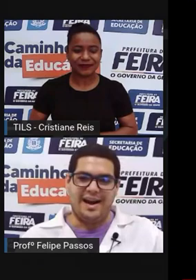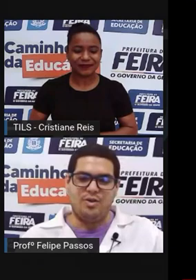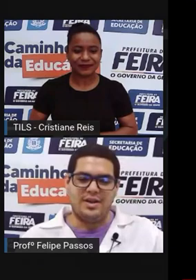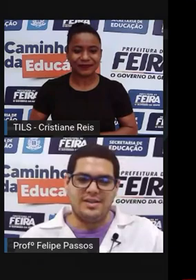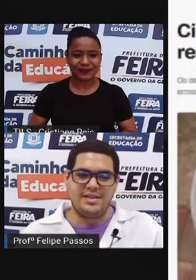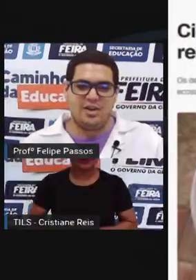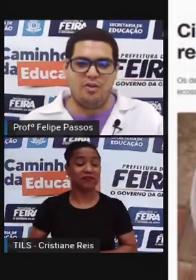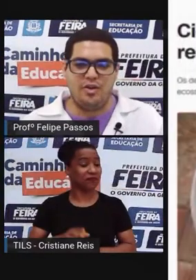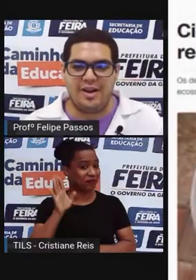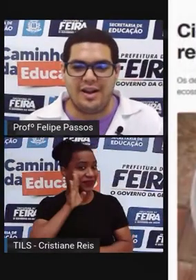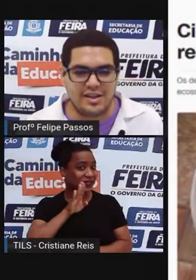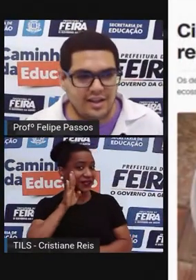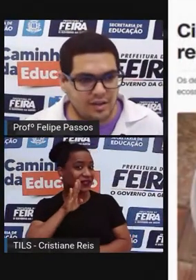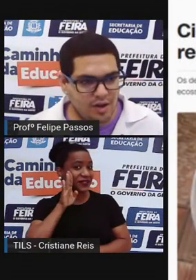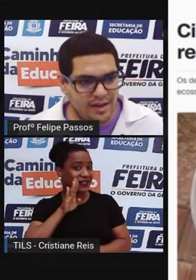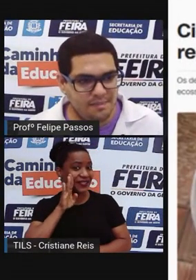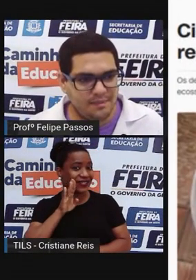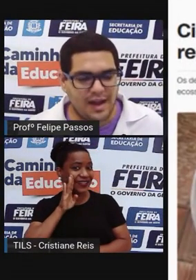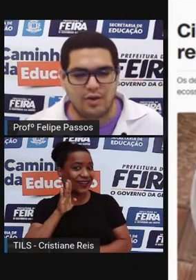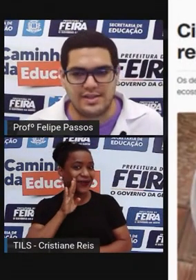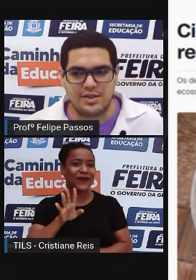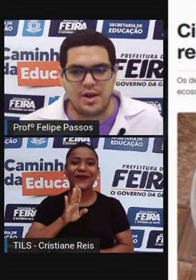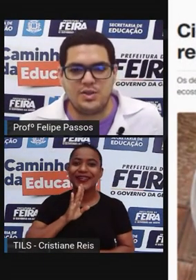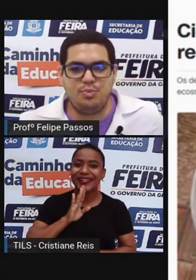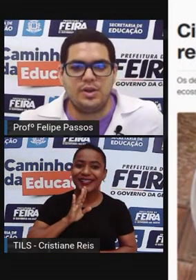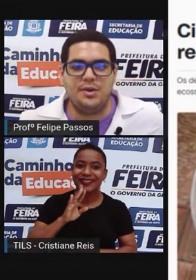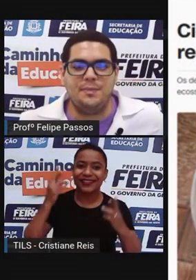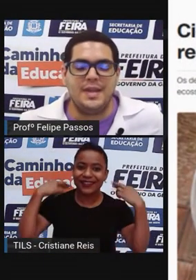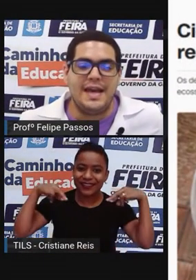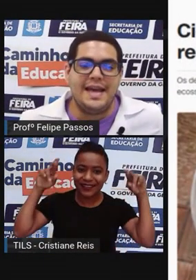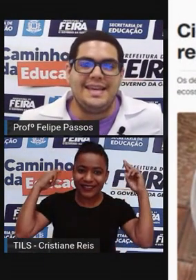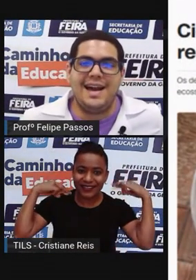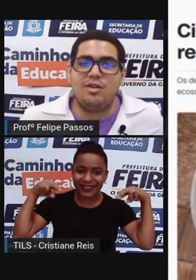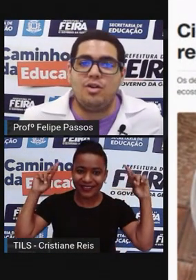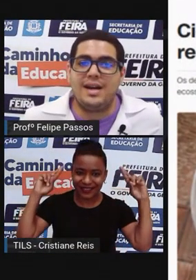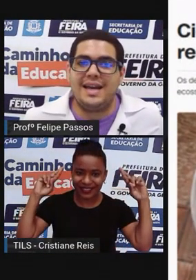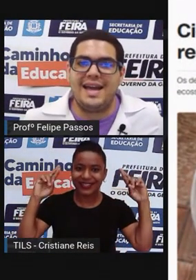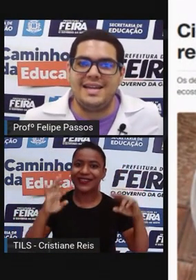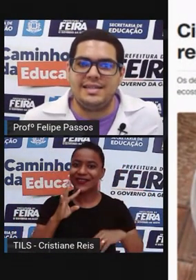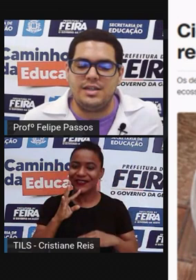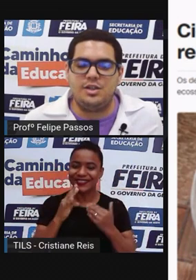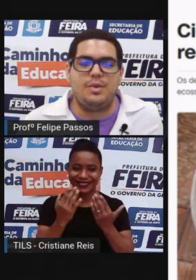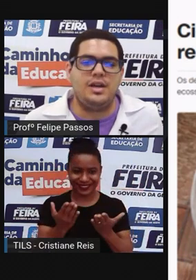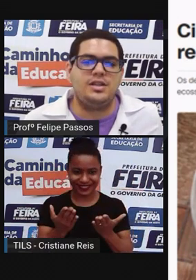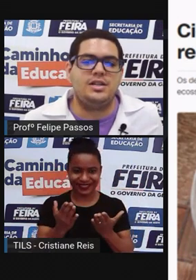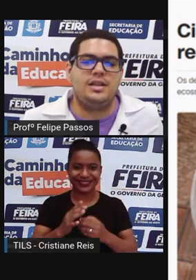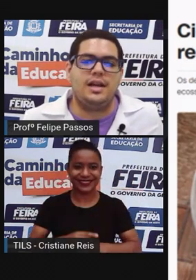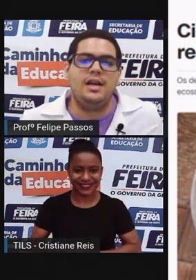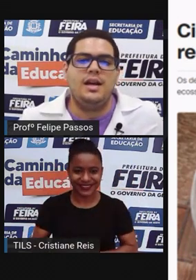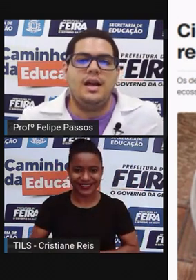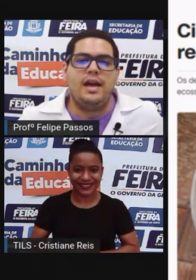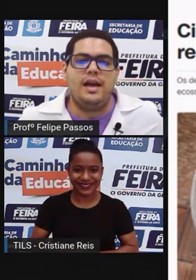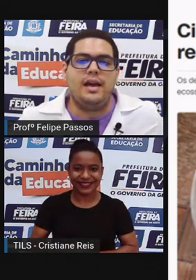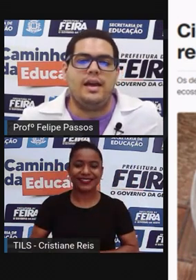Legal, né? Vocês já ouviram falar da Dolly? Agora vocês conhecem um pouquinho. E agora, recentemente,